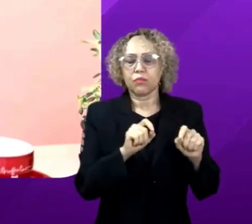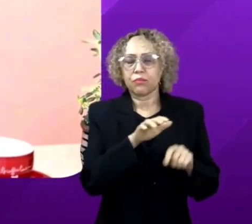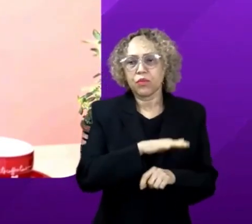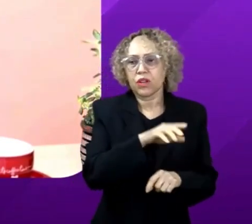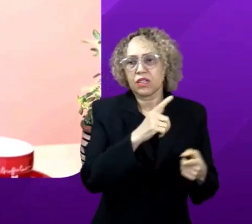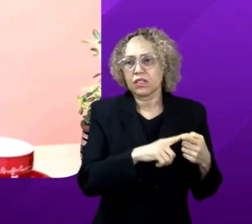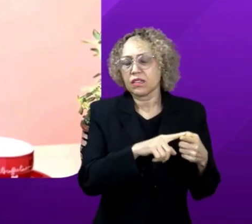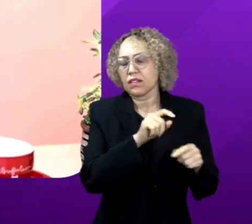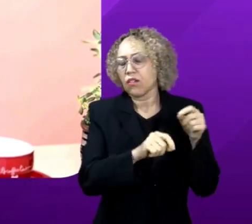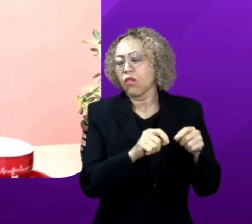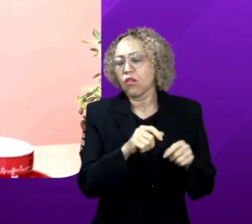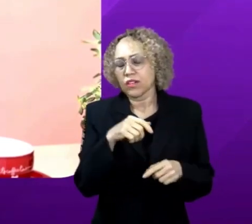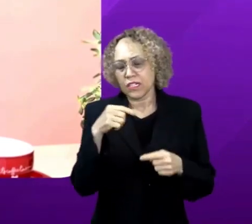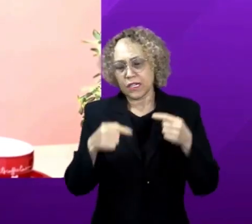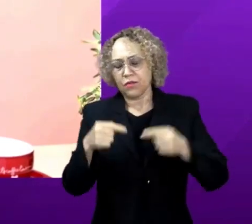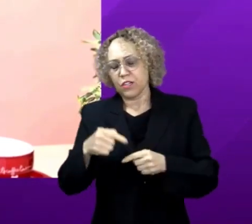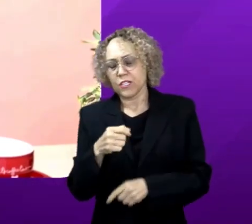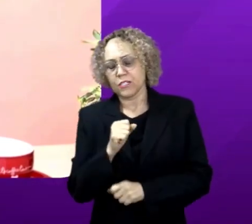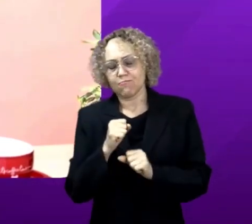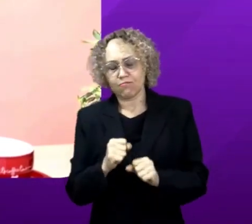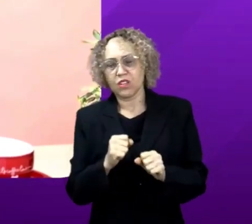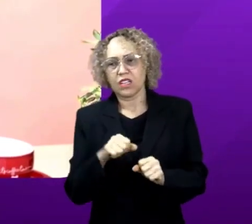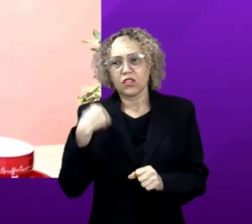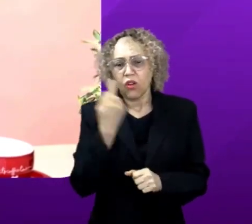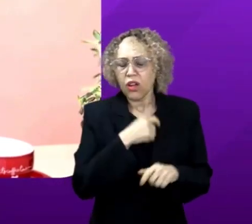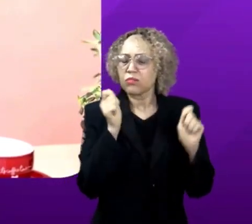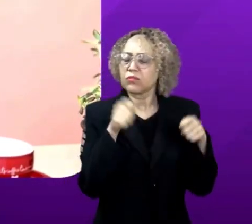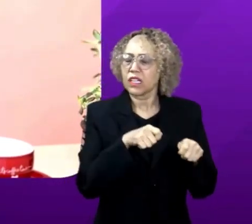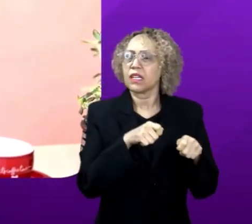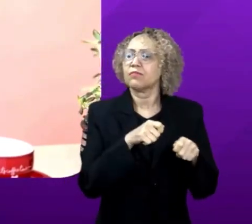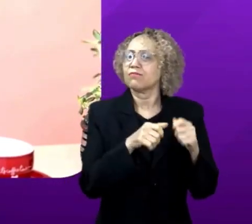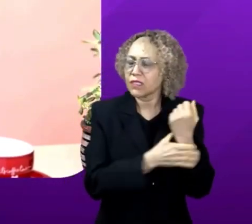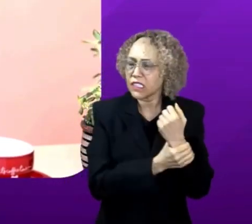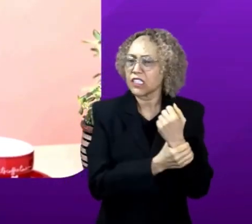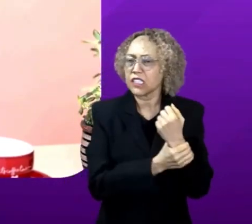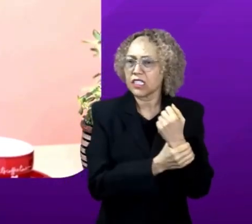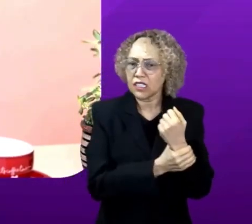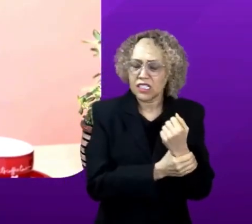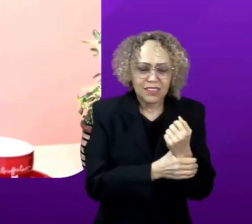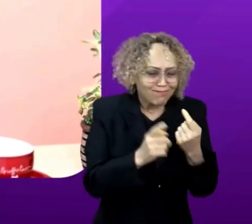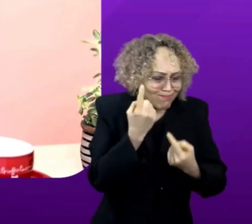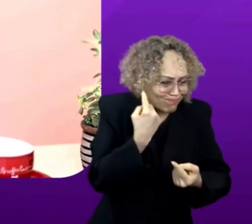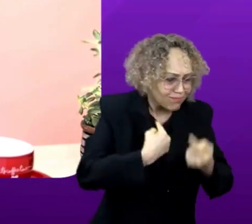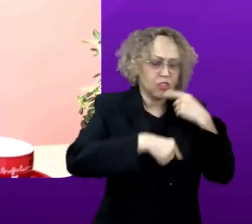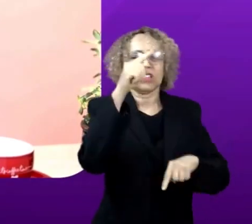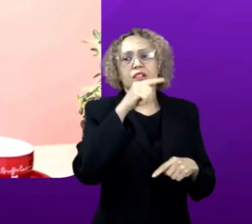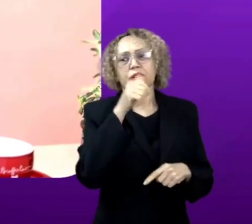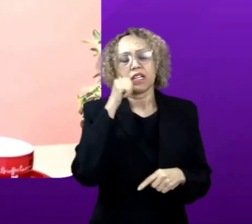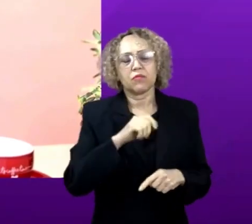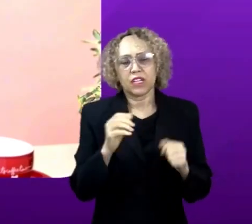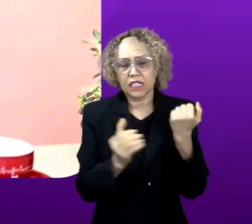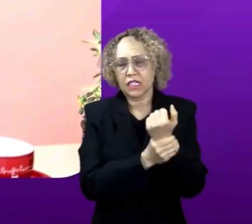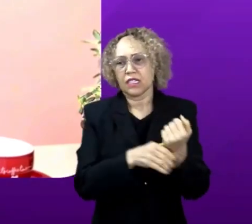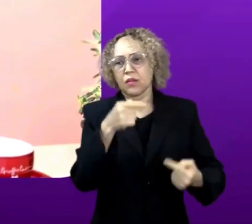política de poder onde a gente pode garantir mudanças significativas para que mulheres garantam políticas públicas